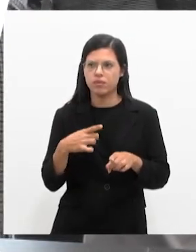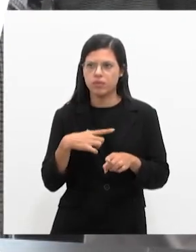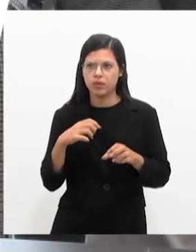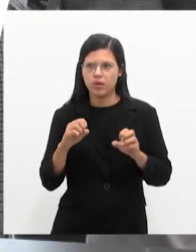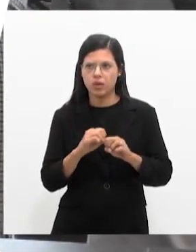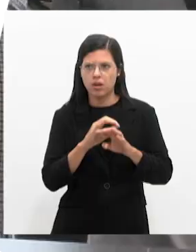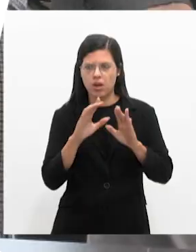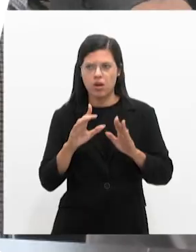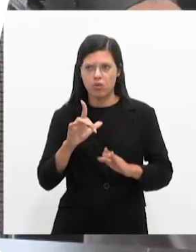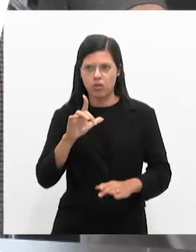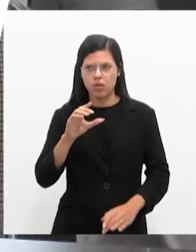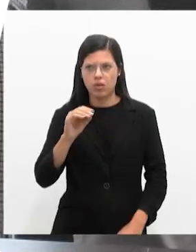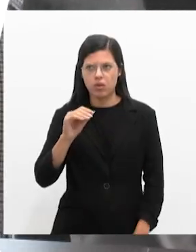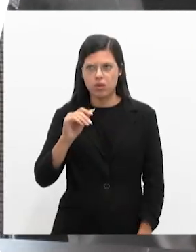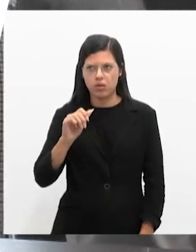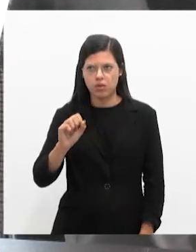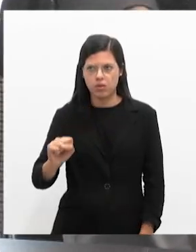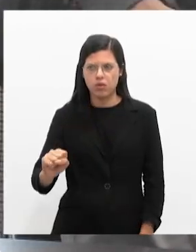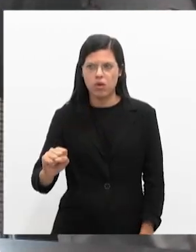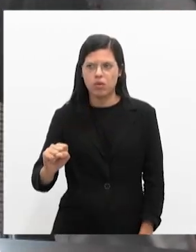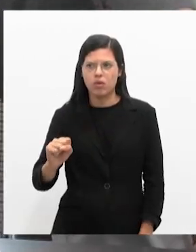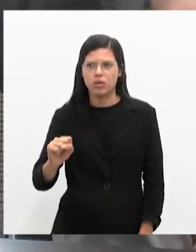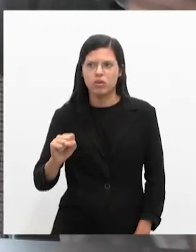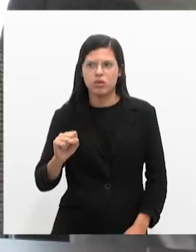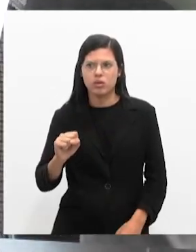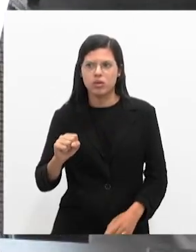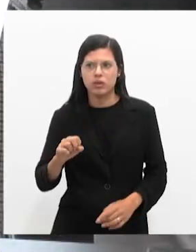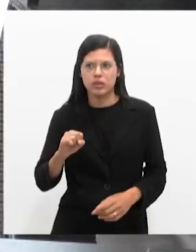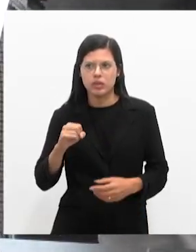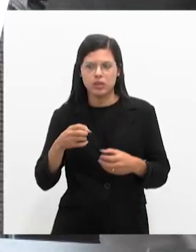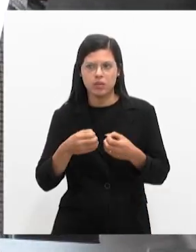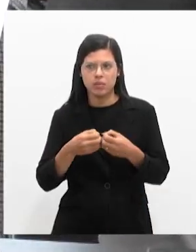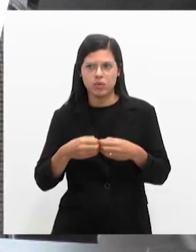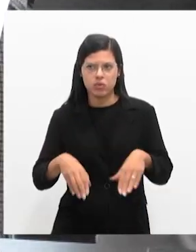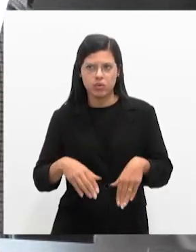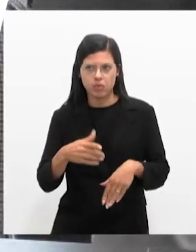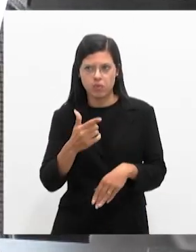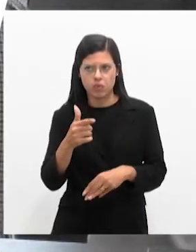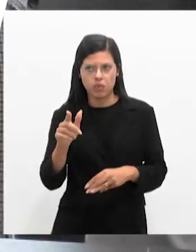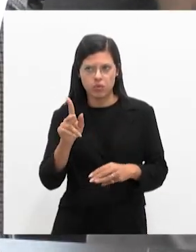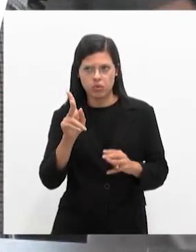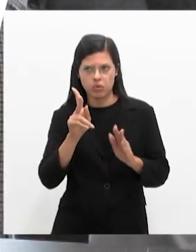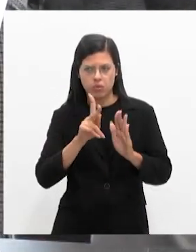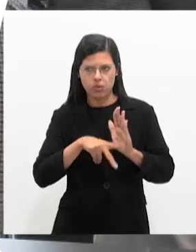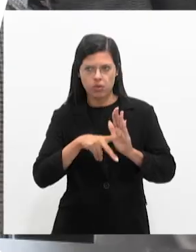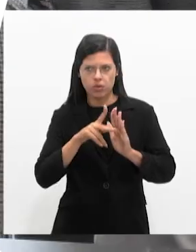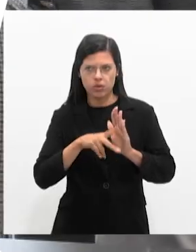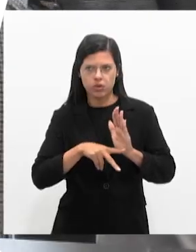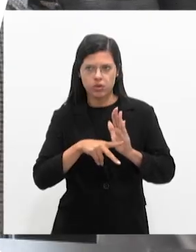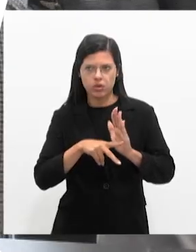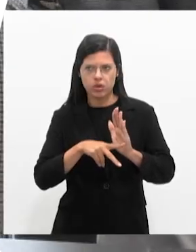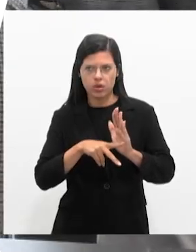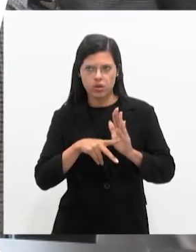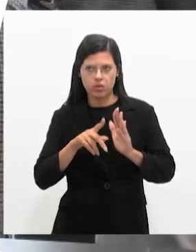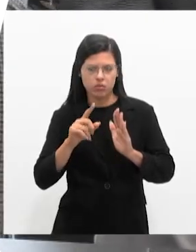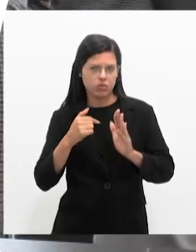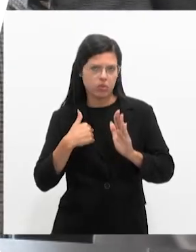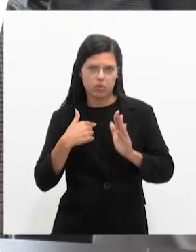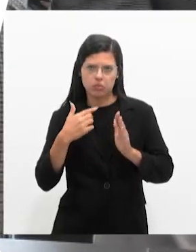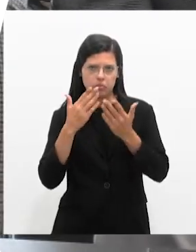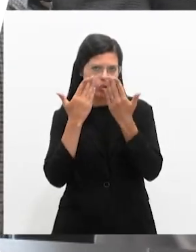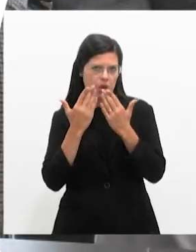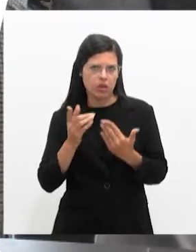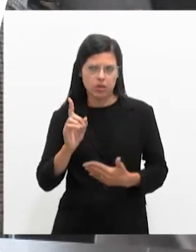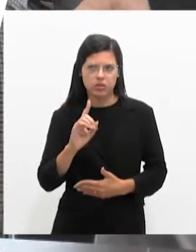na LOAS. Agora, se está sendo prejudicada por outro projeto ou não, eu não verifiquei. A senhora